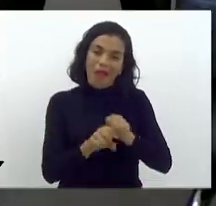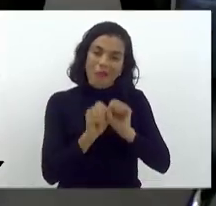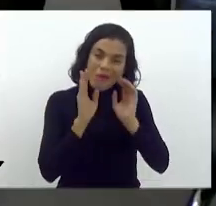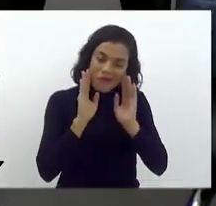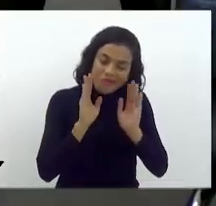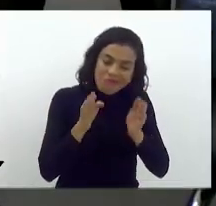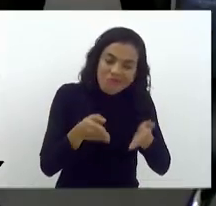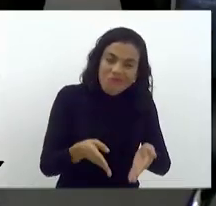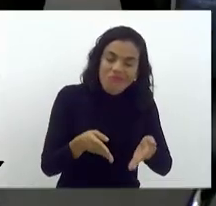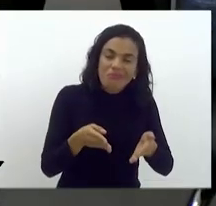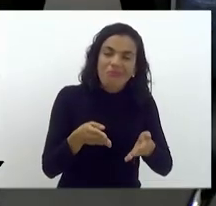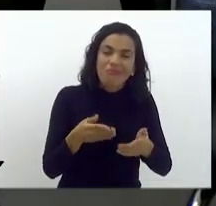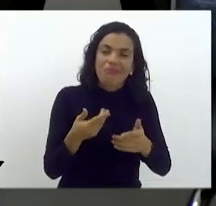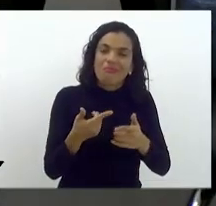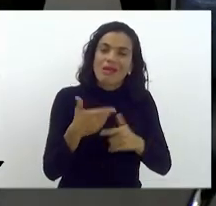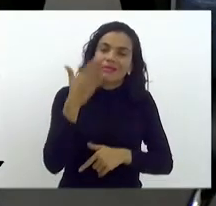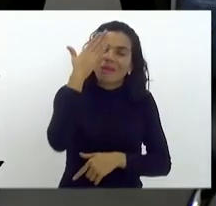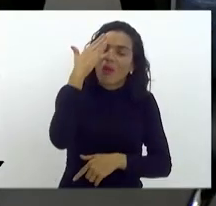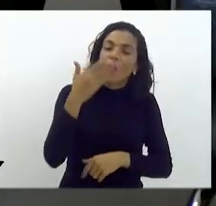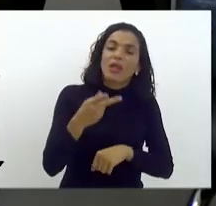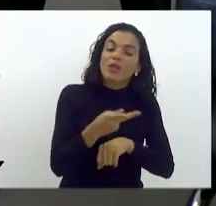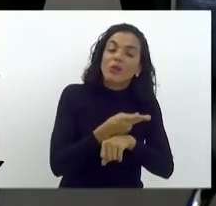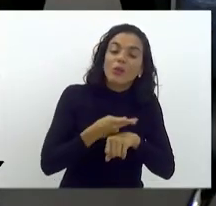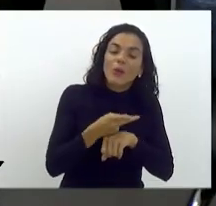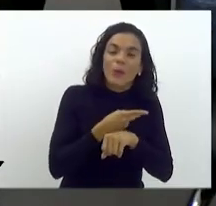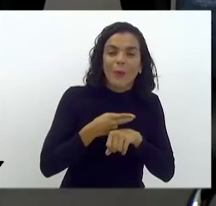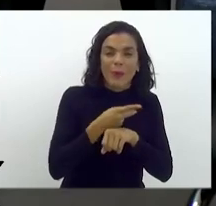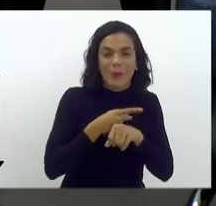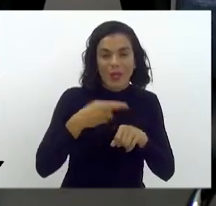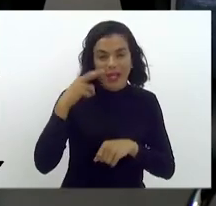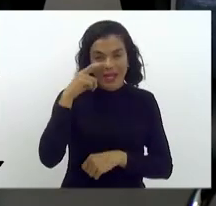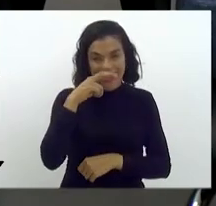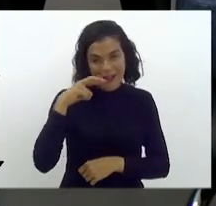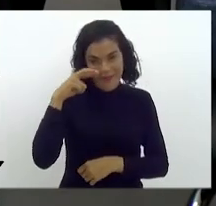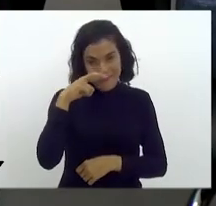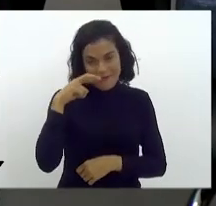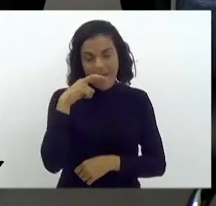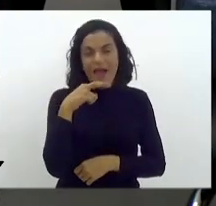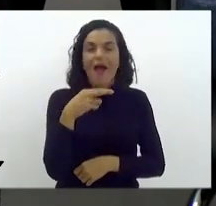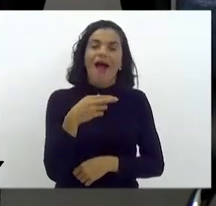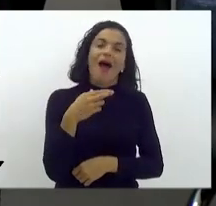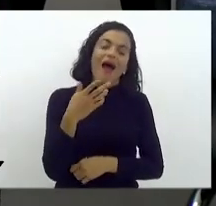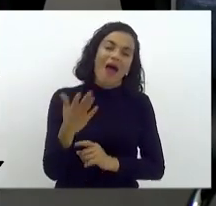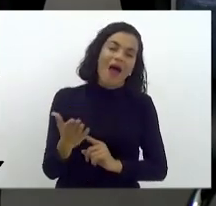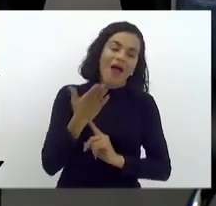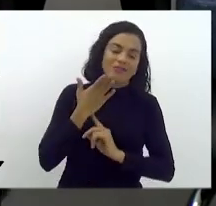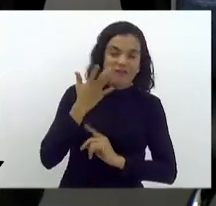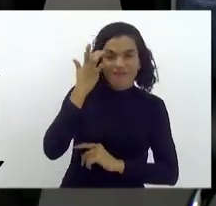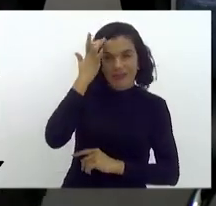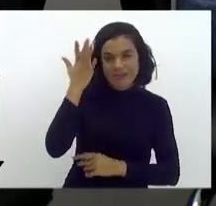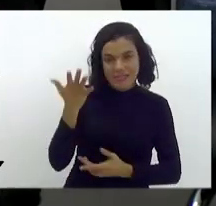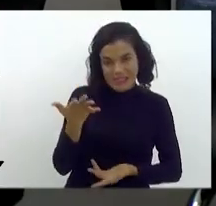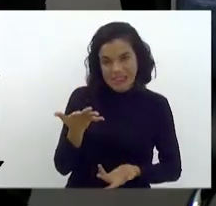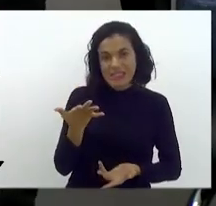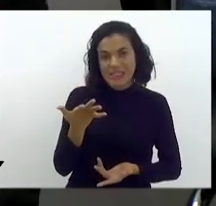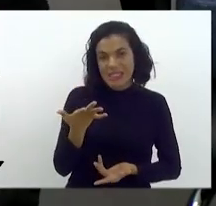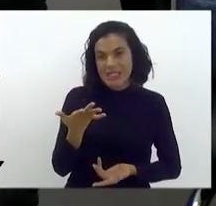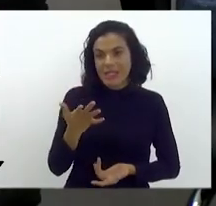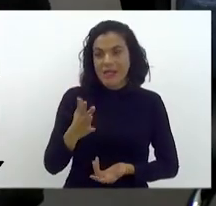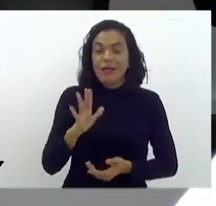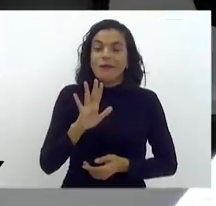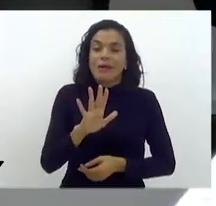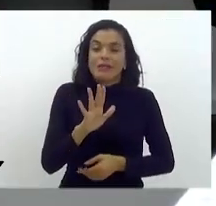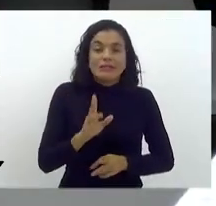o que se busca no inquérito facilita o perito a fazer a busca no material examinado sim mas